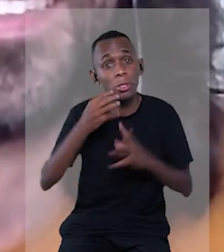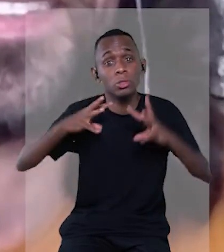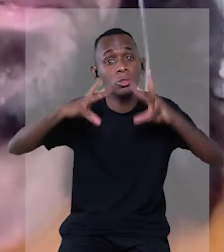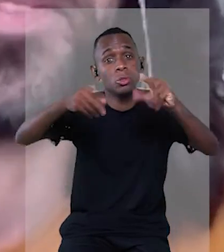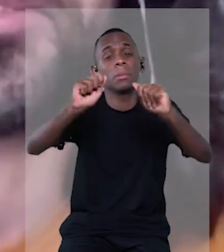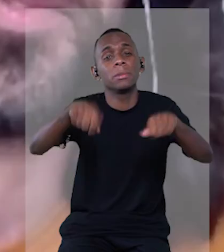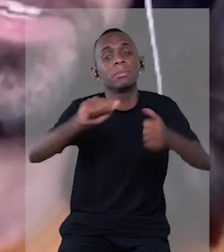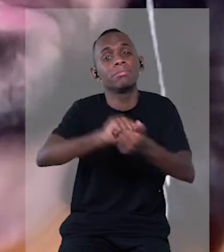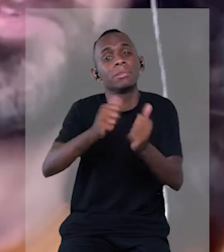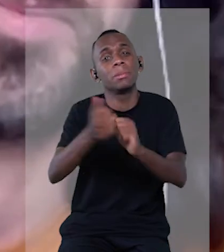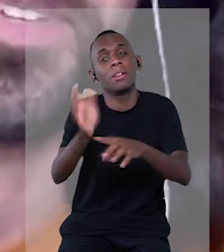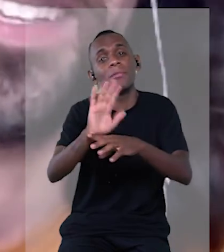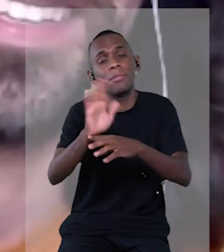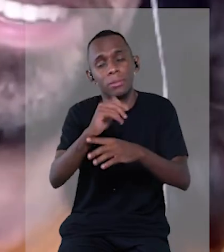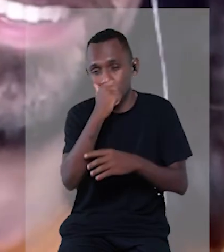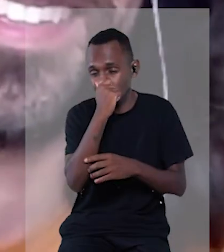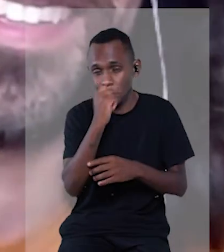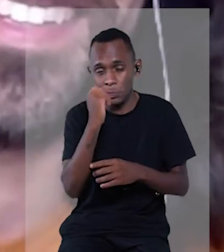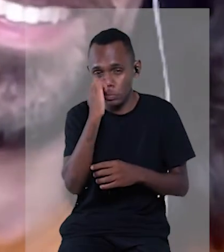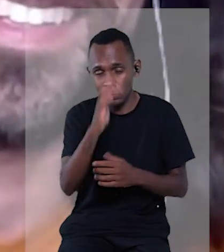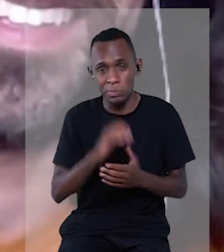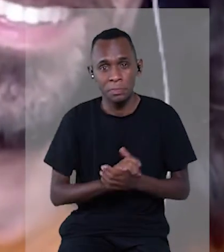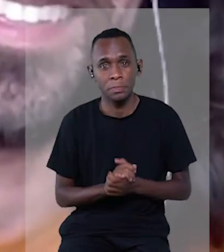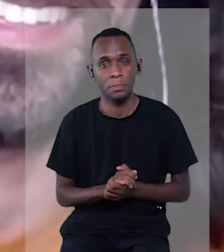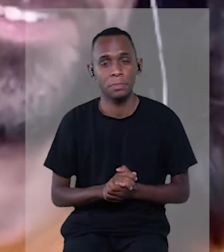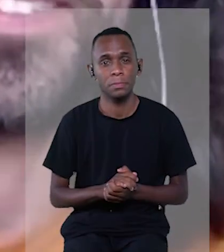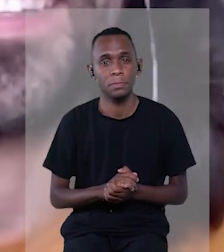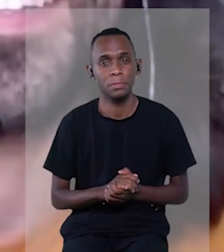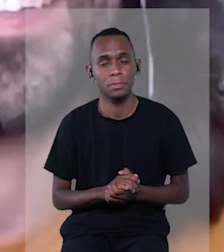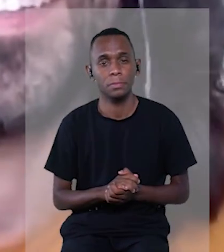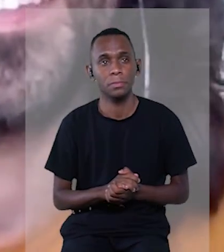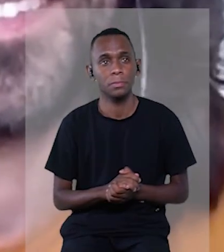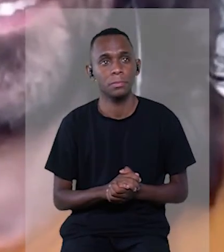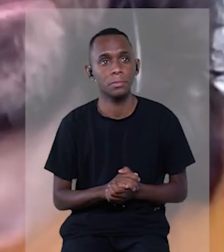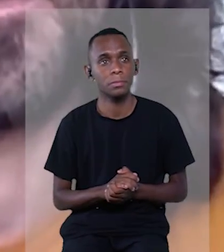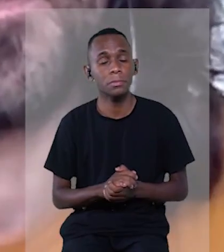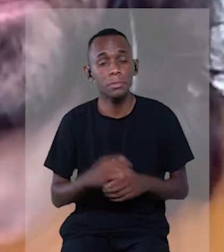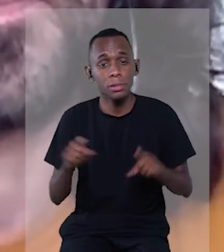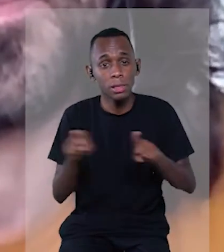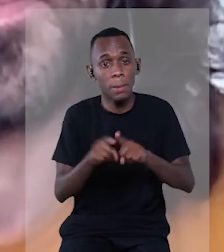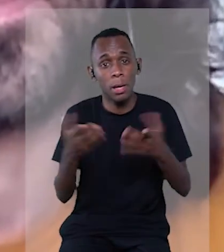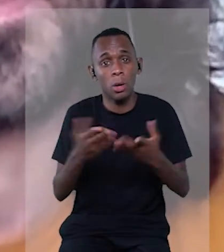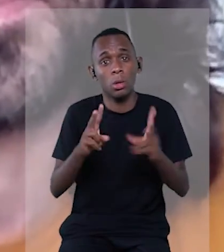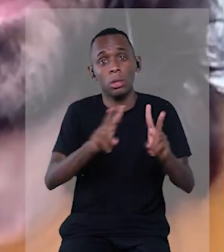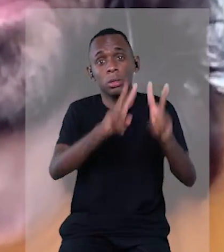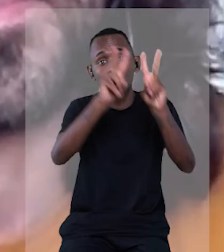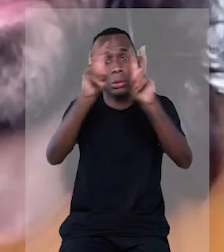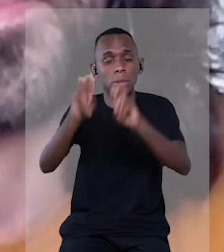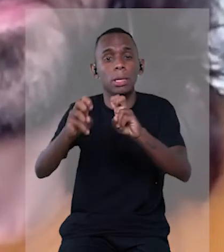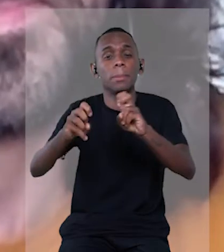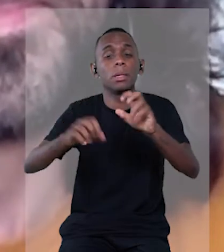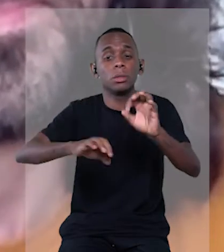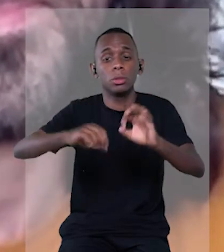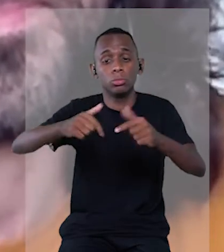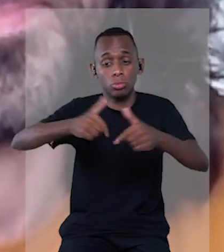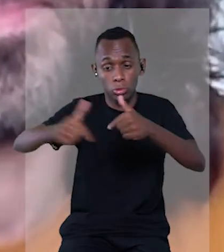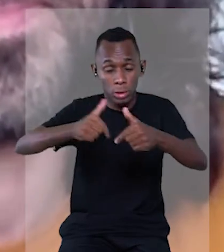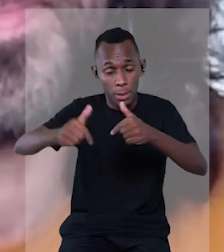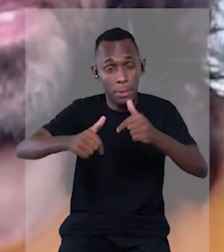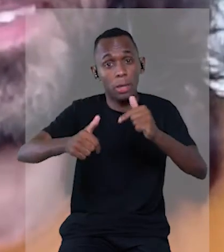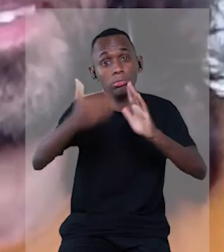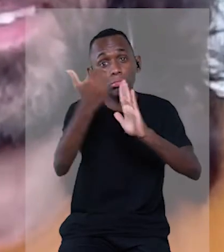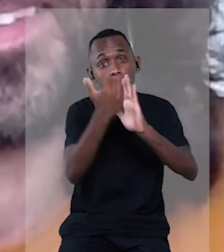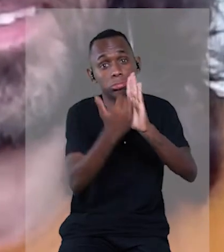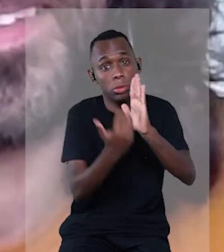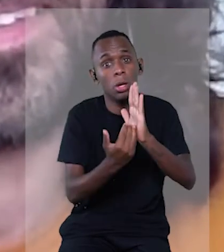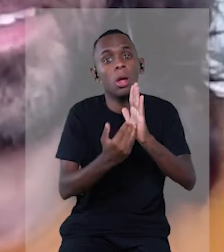e tudo vira filme. Verdade. Entrando no seu trabalho agora como